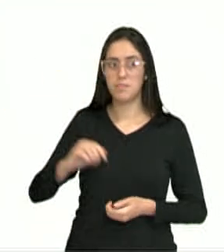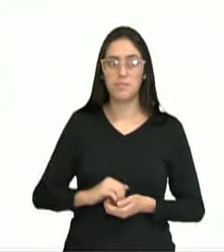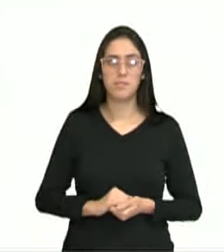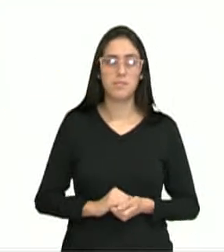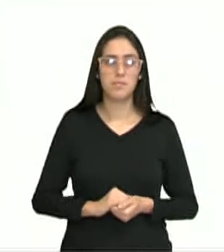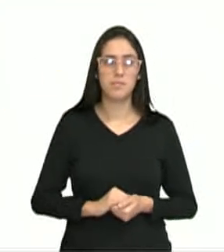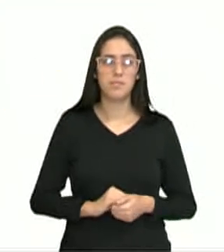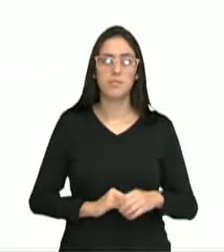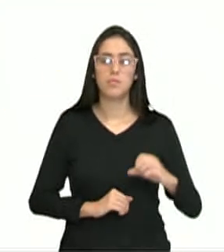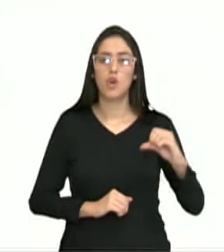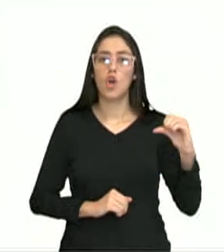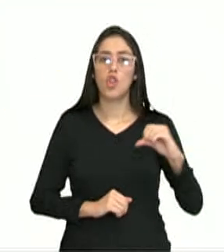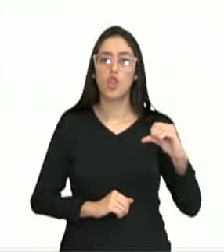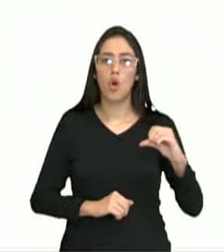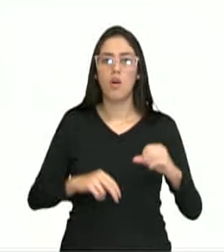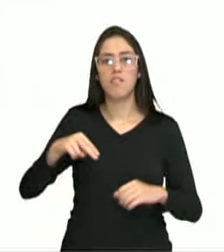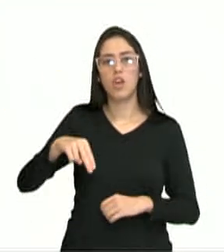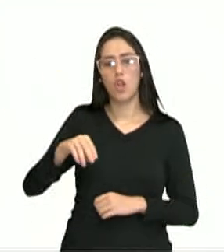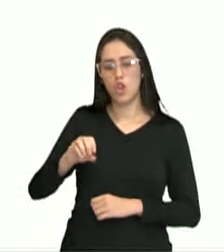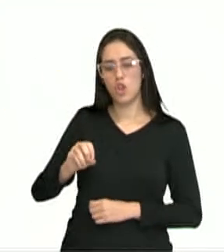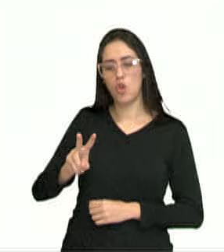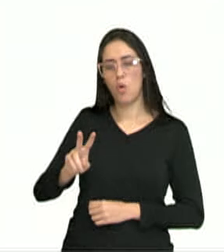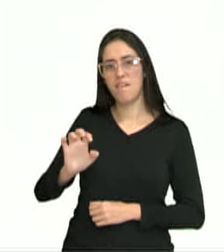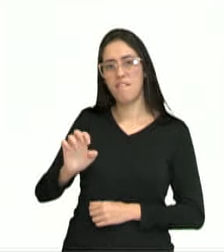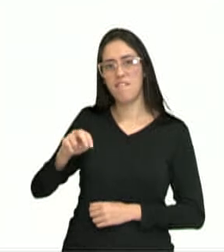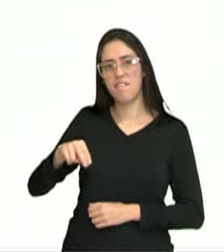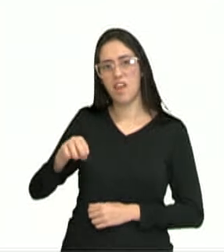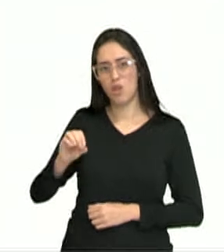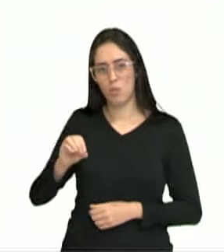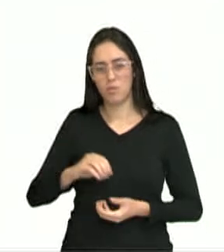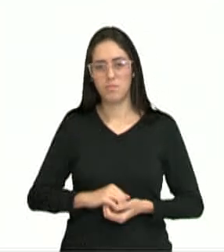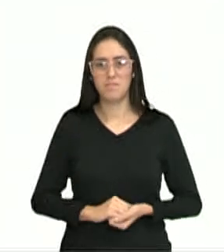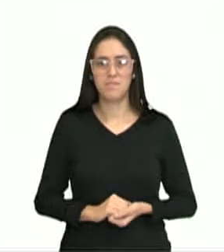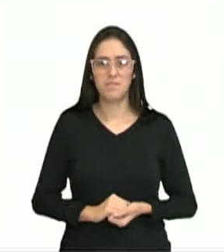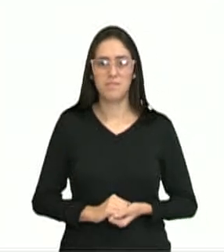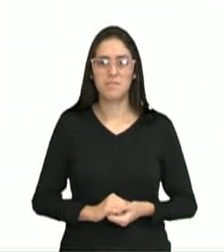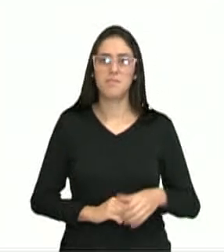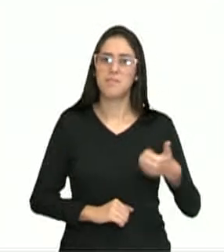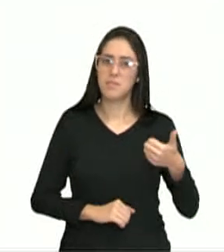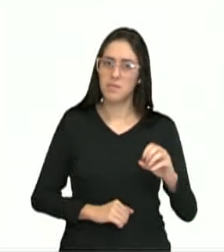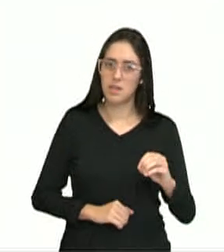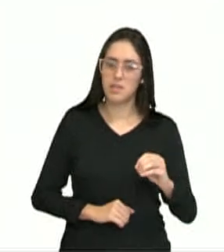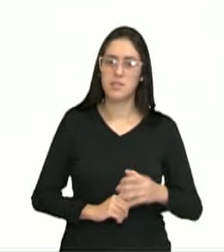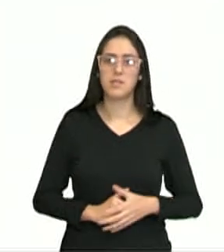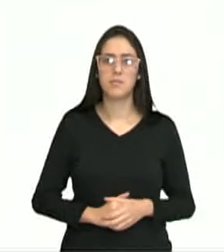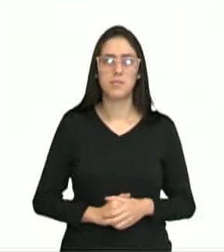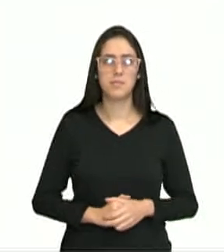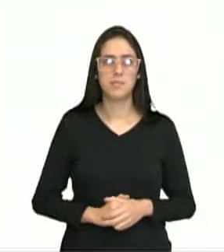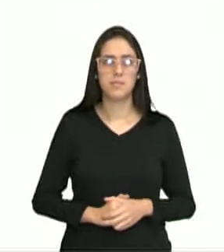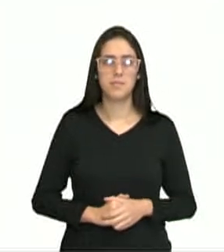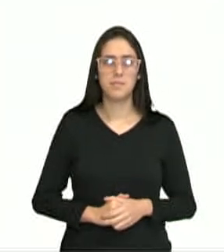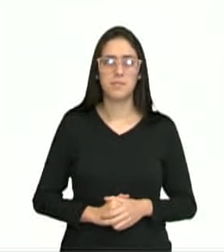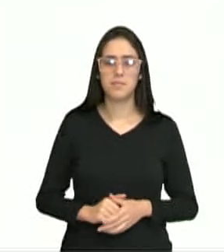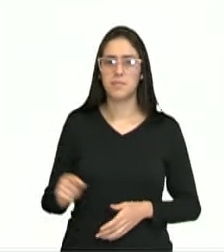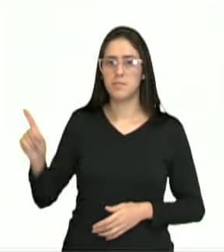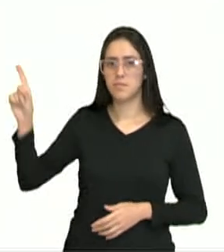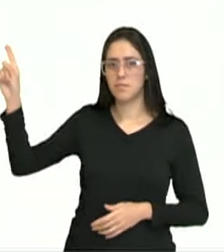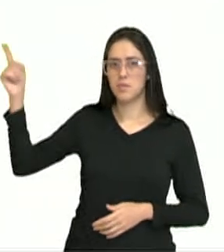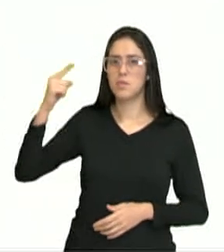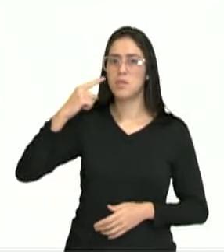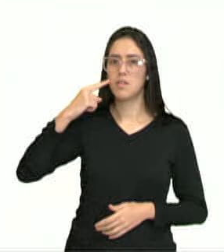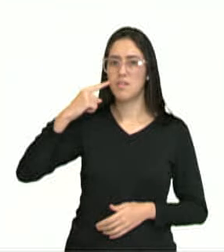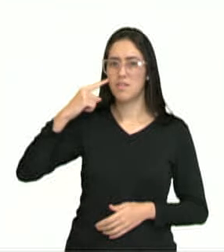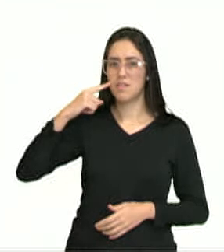noveno, novena, décimo, décima. E depois, se vocês